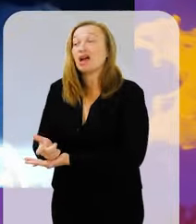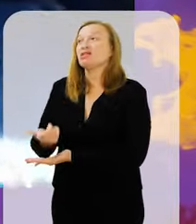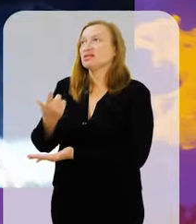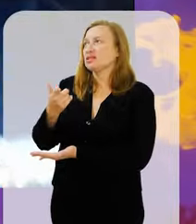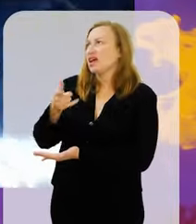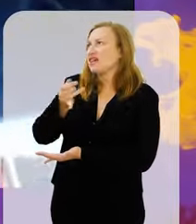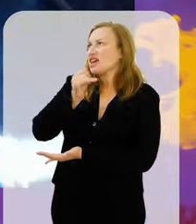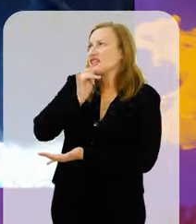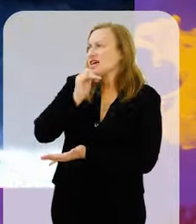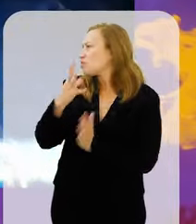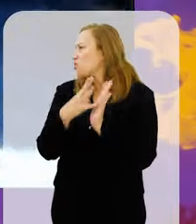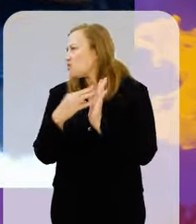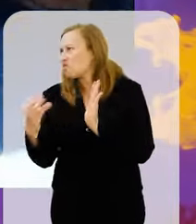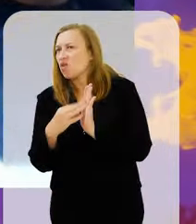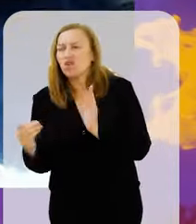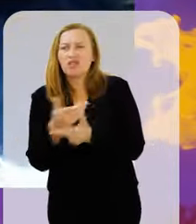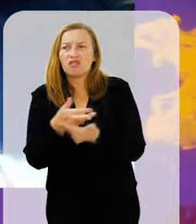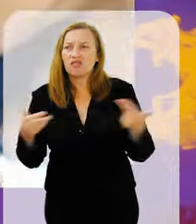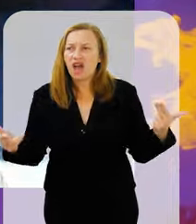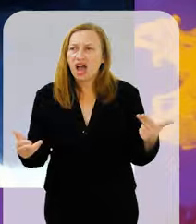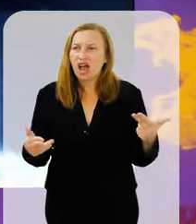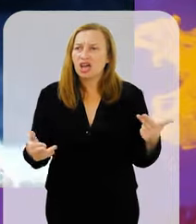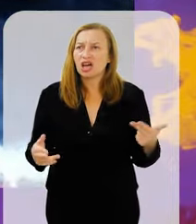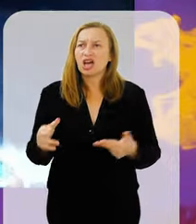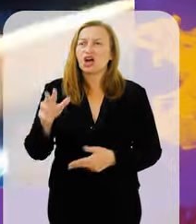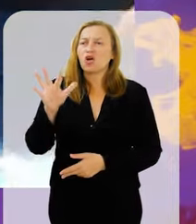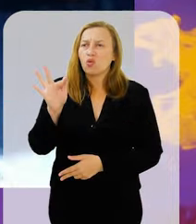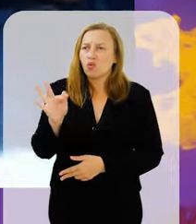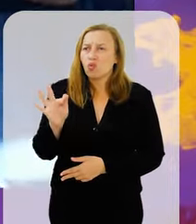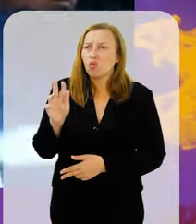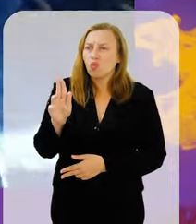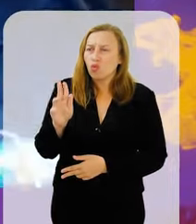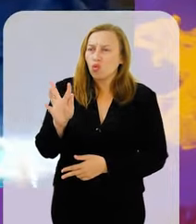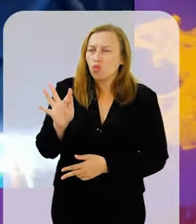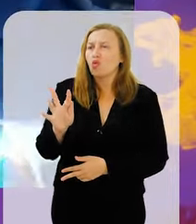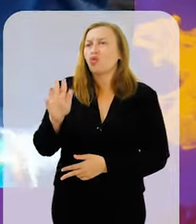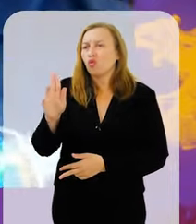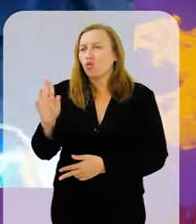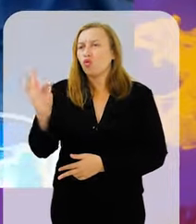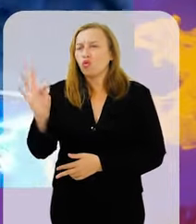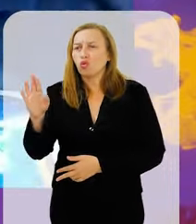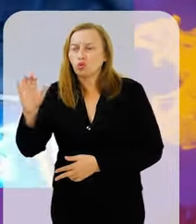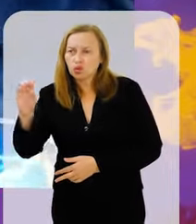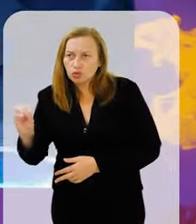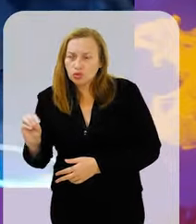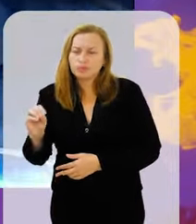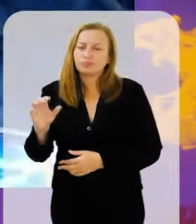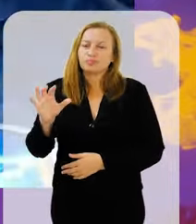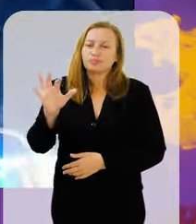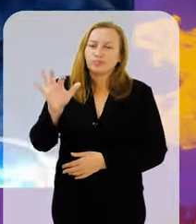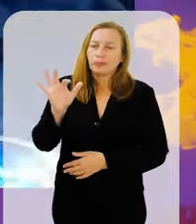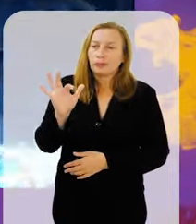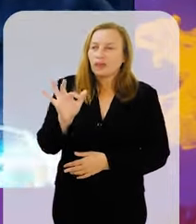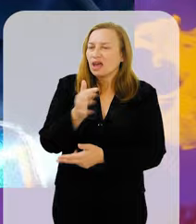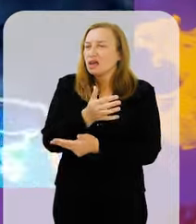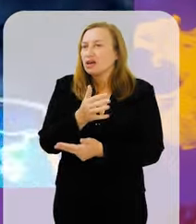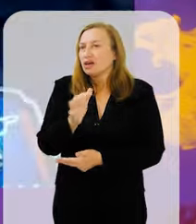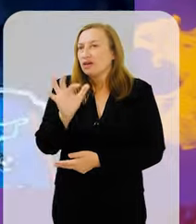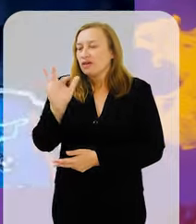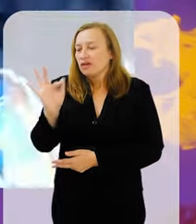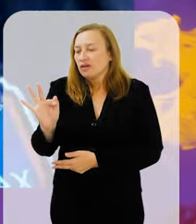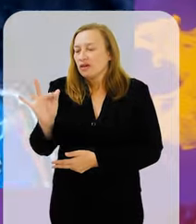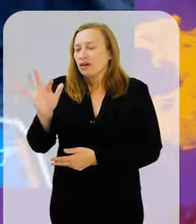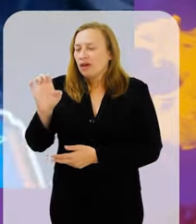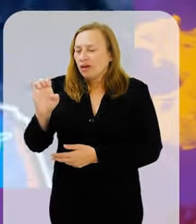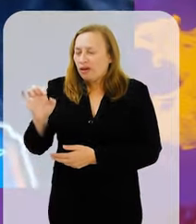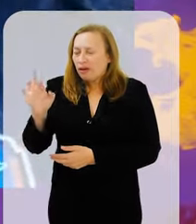aí, eu vou te dar 1 milhão de exemplos aí, Lisca, Guto Ferreira, Cuca, o Dorival que está na seleção agora, as